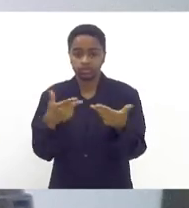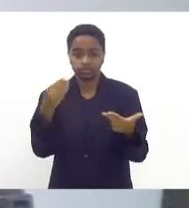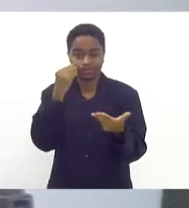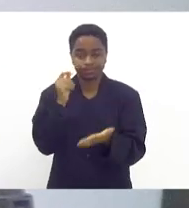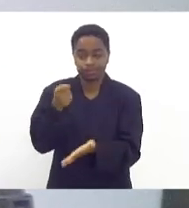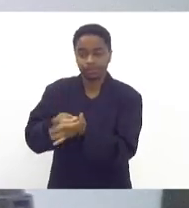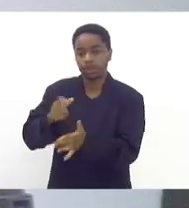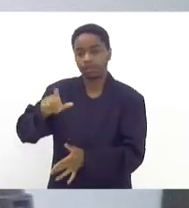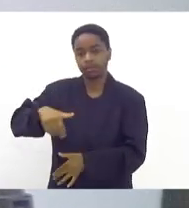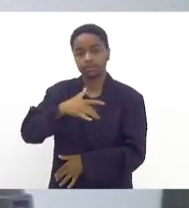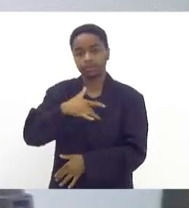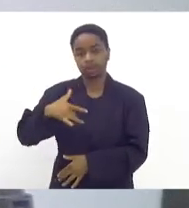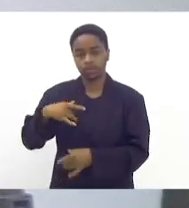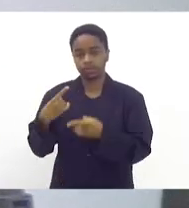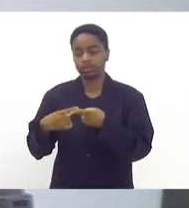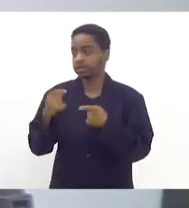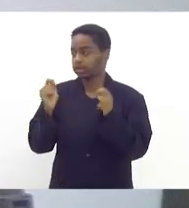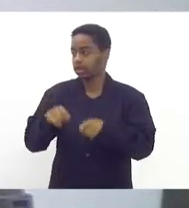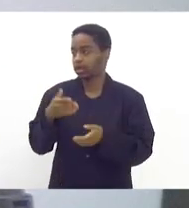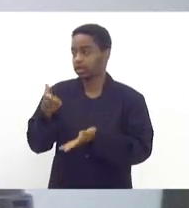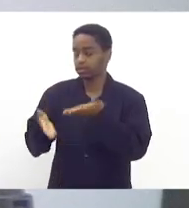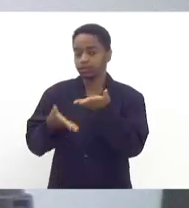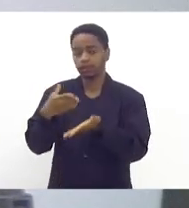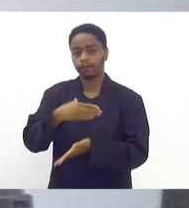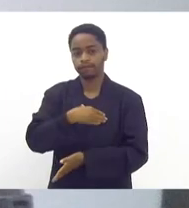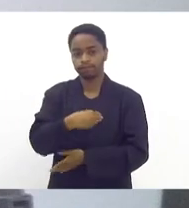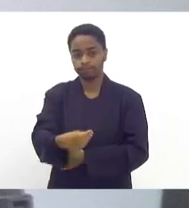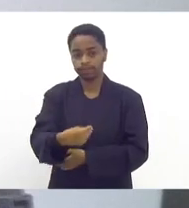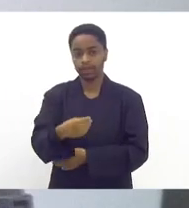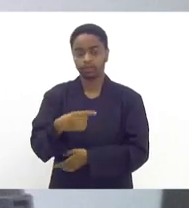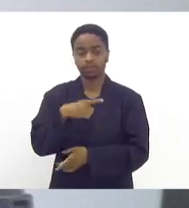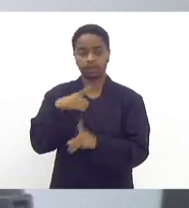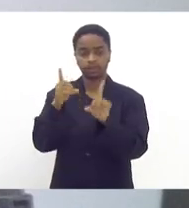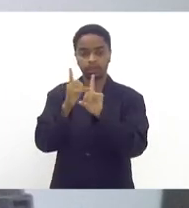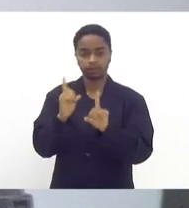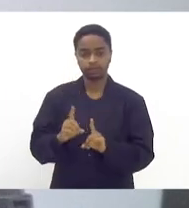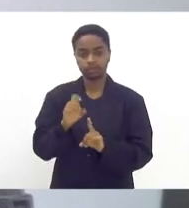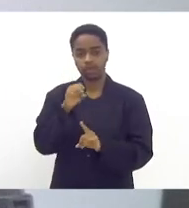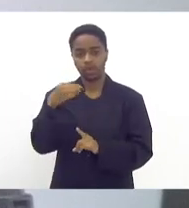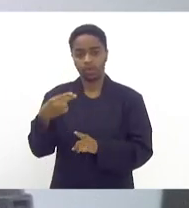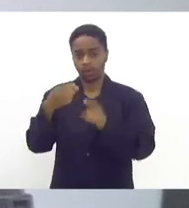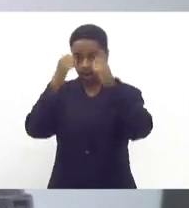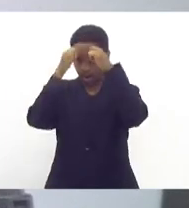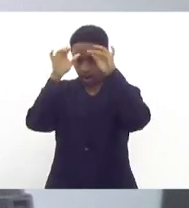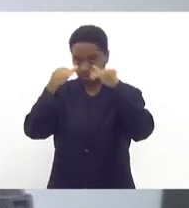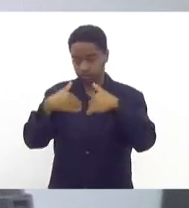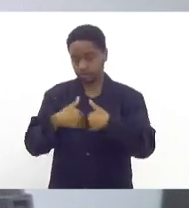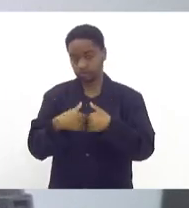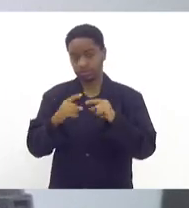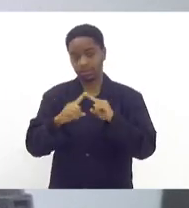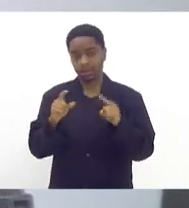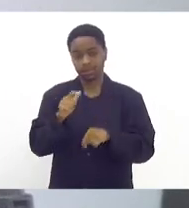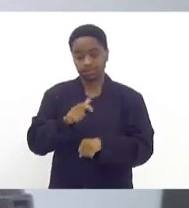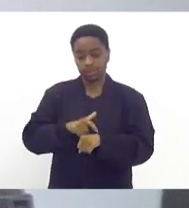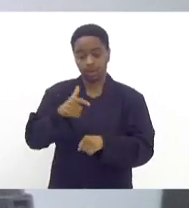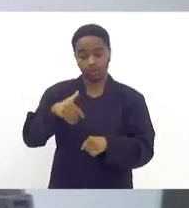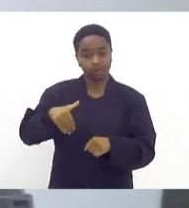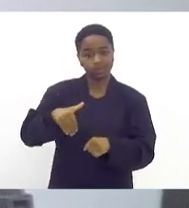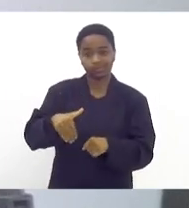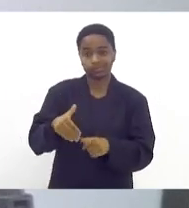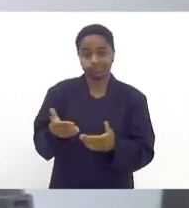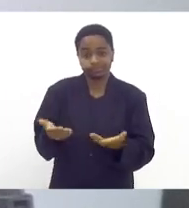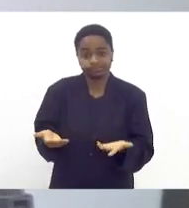saúde para atender seu filho a sua filha com deficiência ou com autismo e chega na hora H por